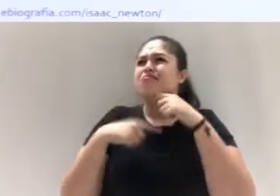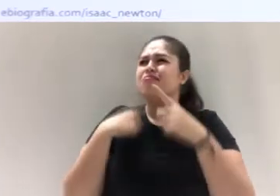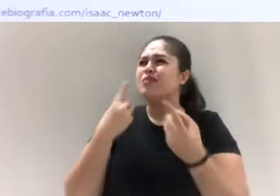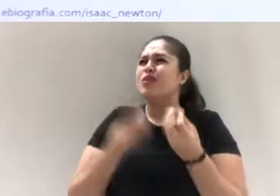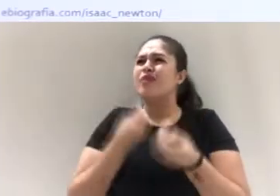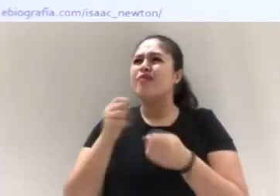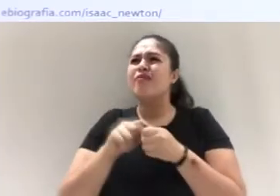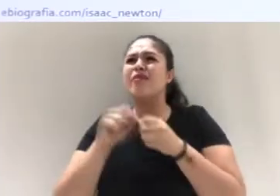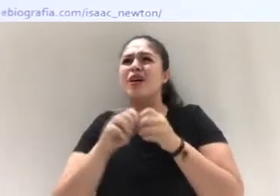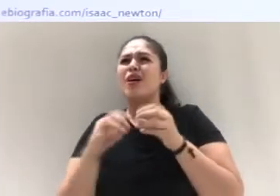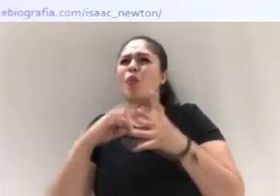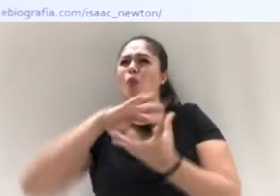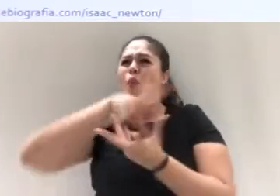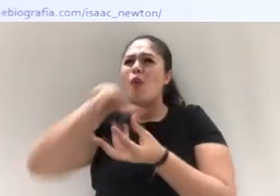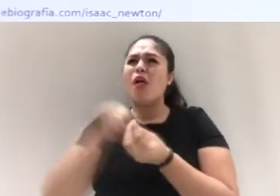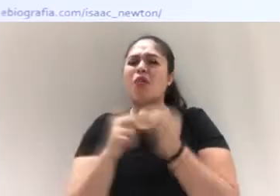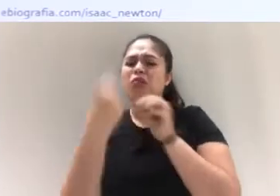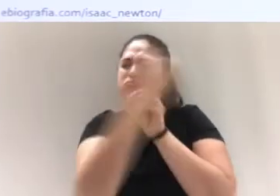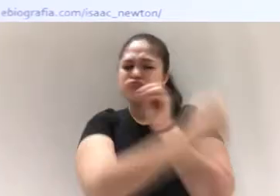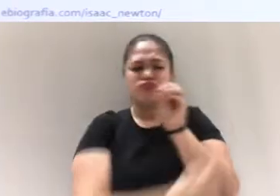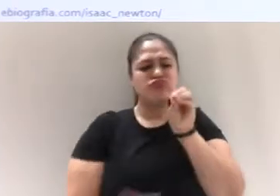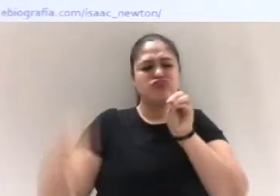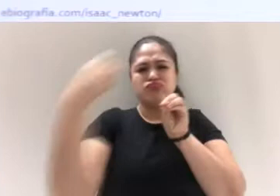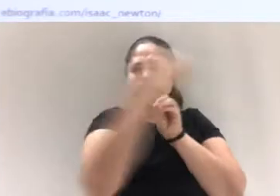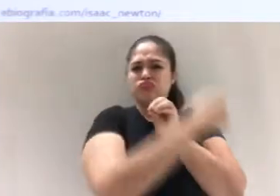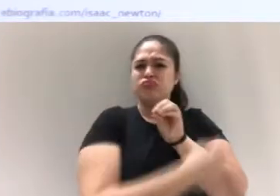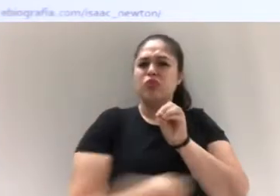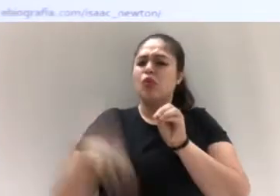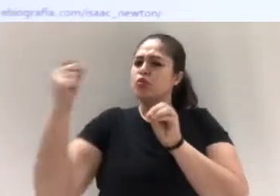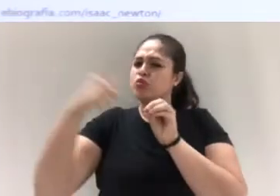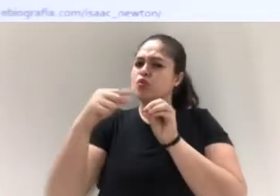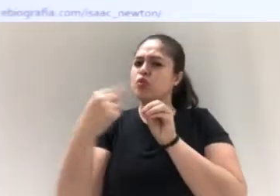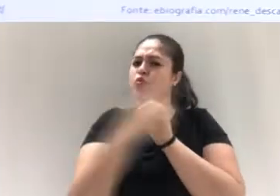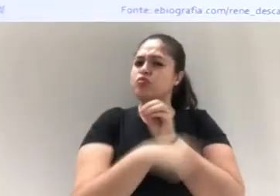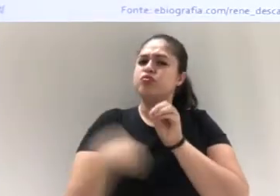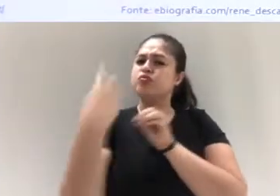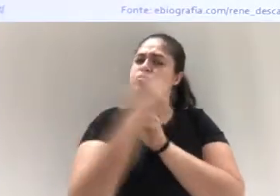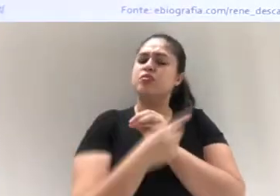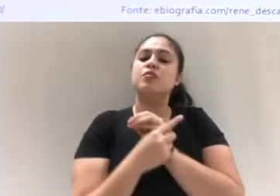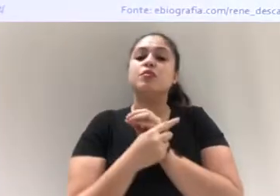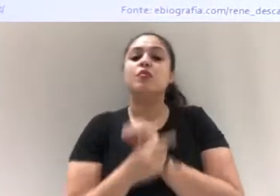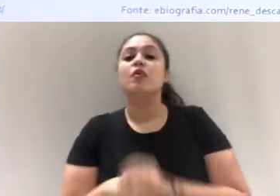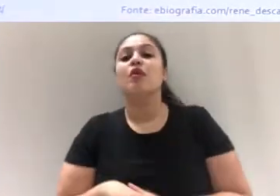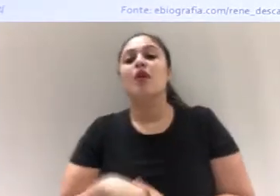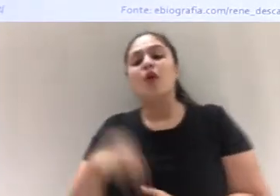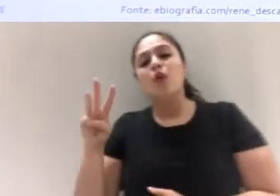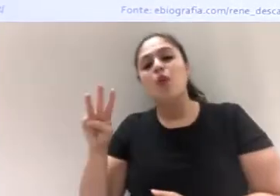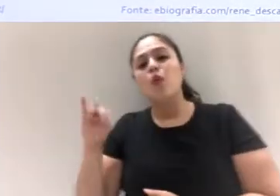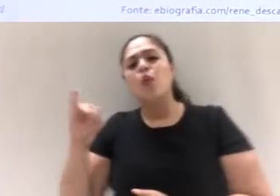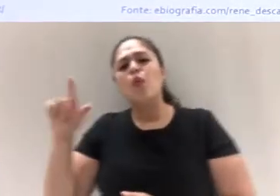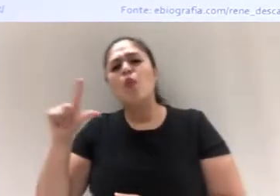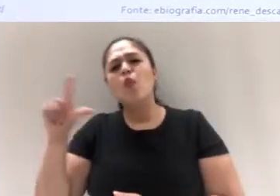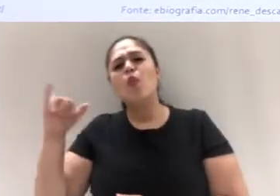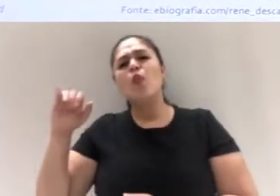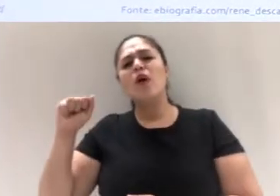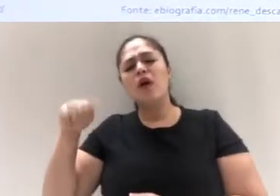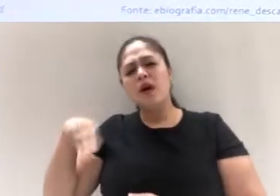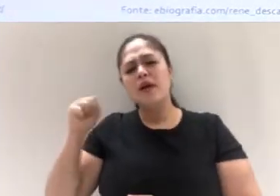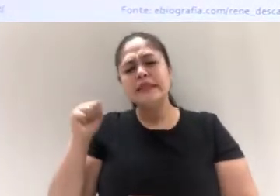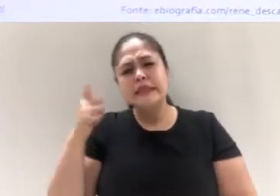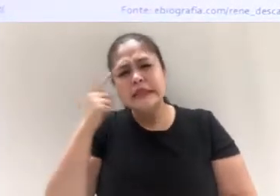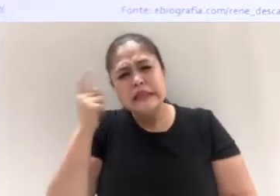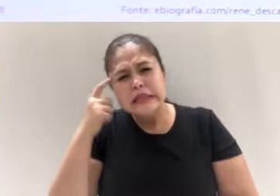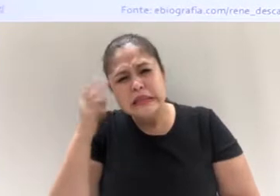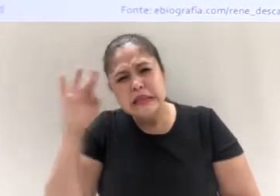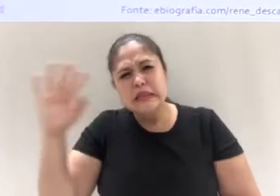mantém os planetas em órbitas elípticas em torno do Sol? William Gilbert imaginava